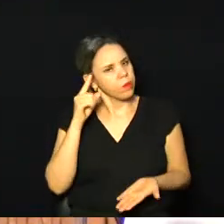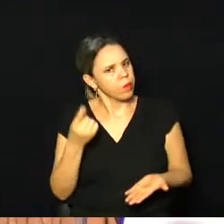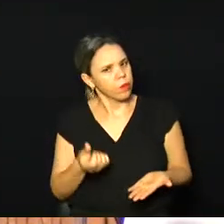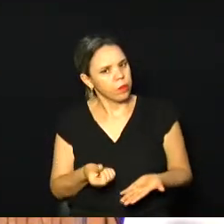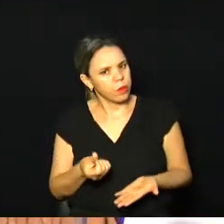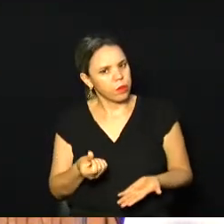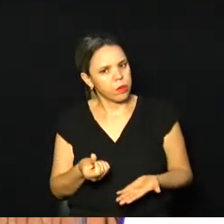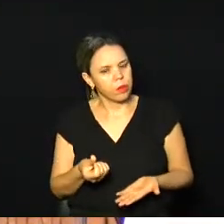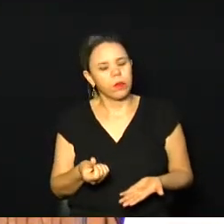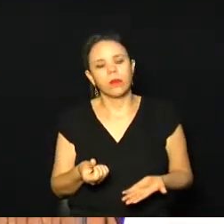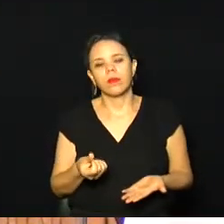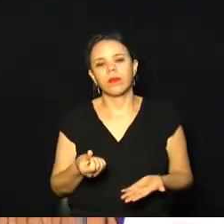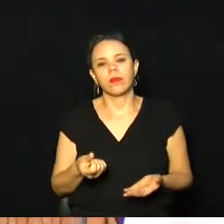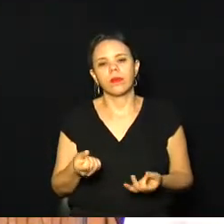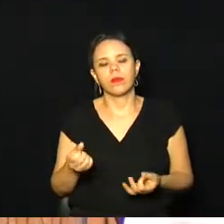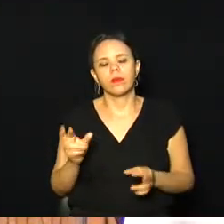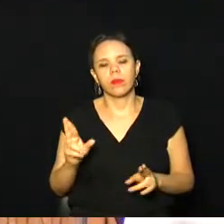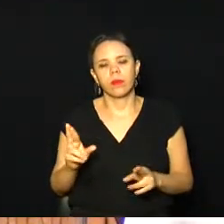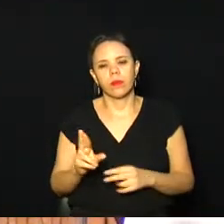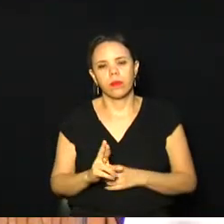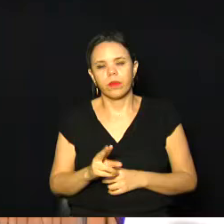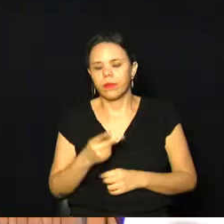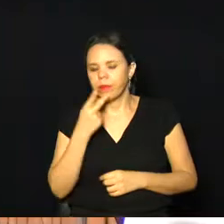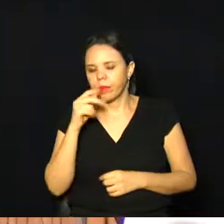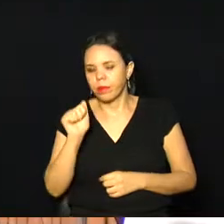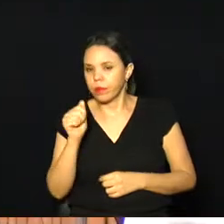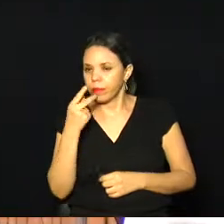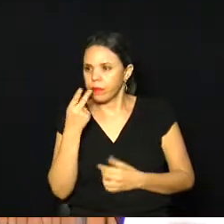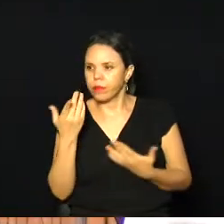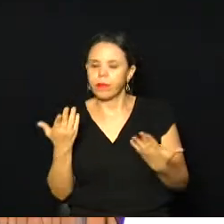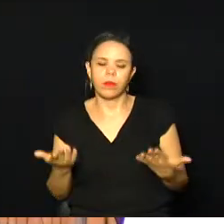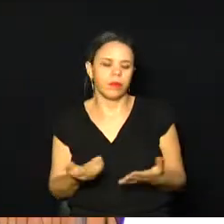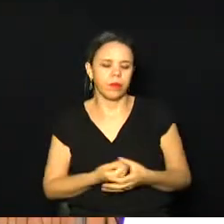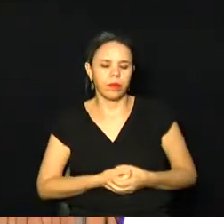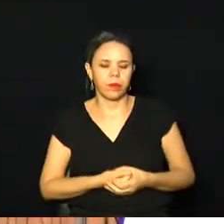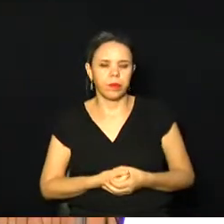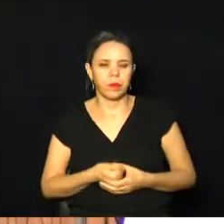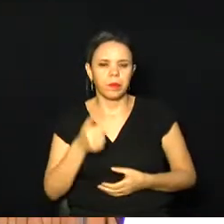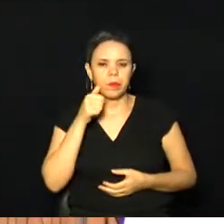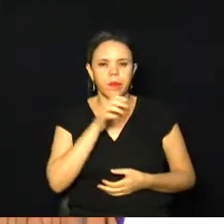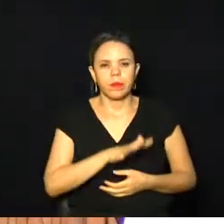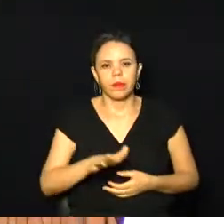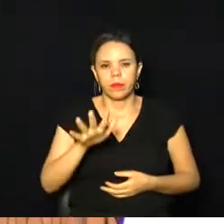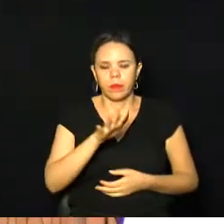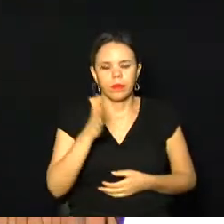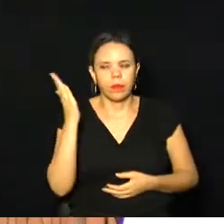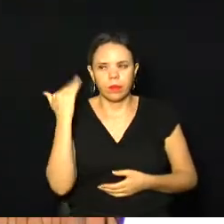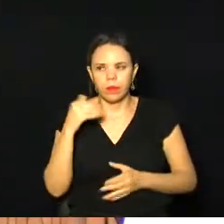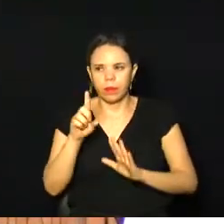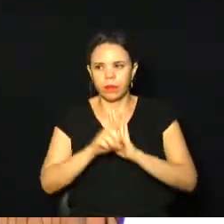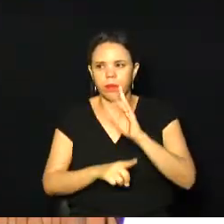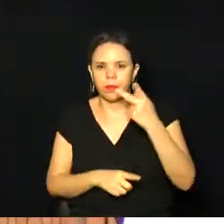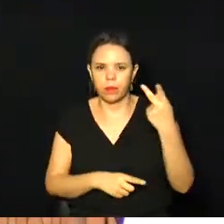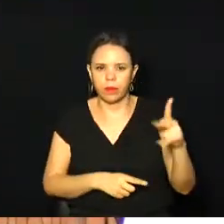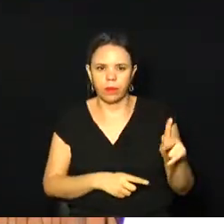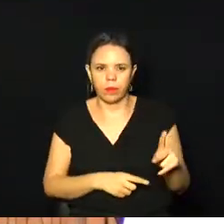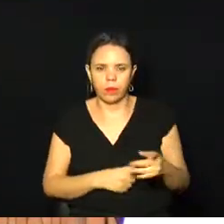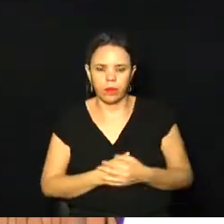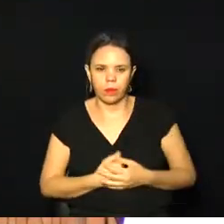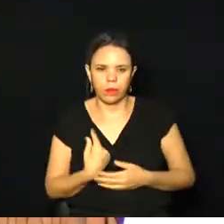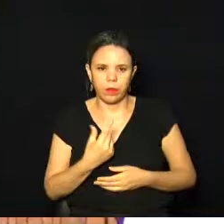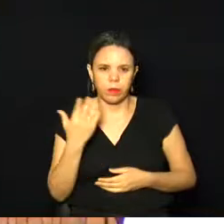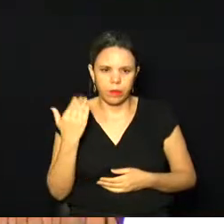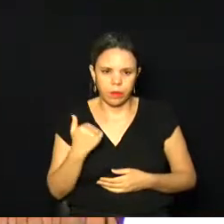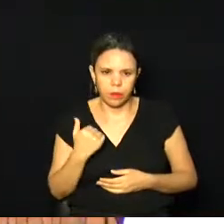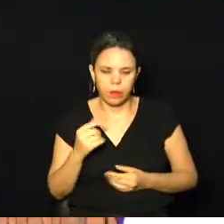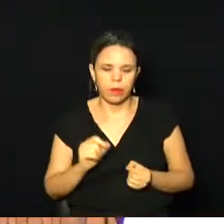6, mais do que, como a doutora Ana colocou, as mulheres sabem dos direitos, nós